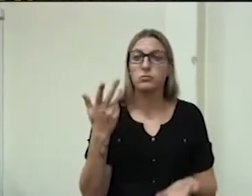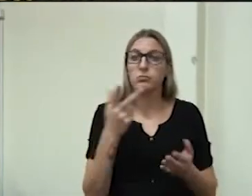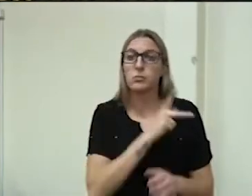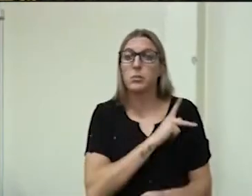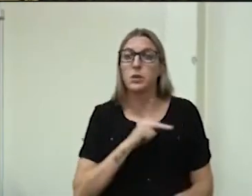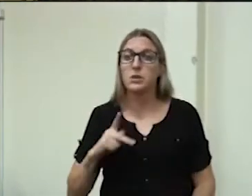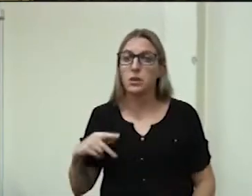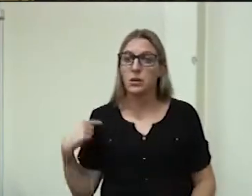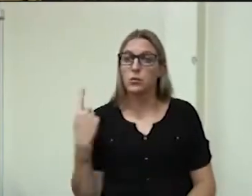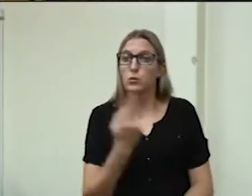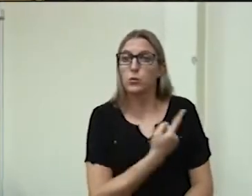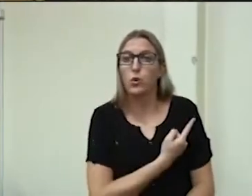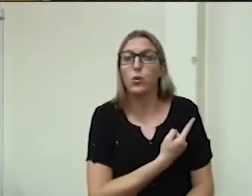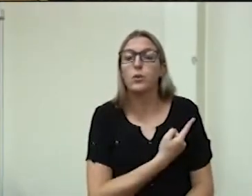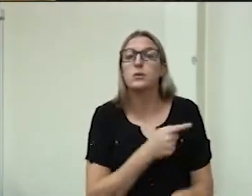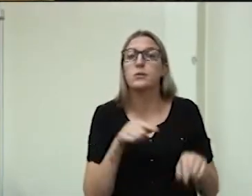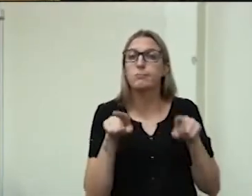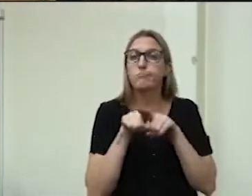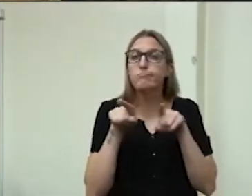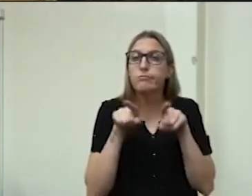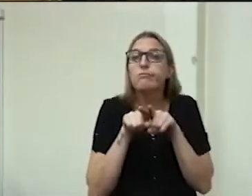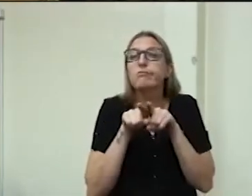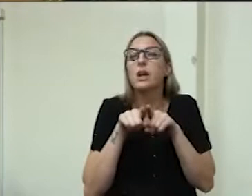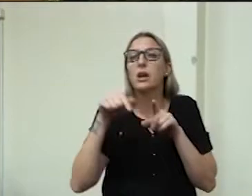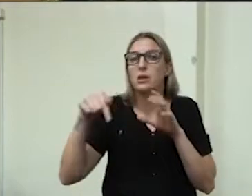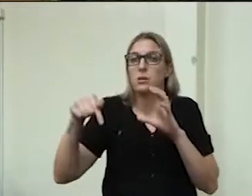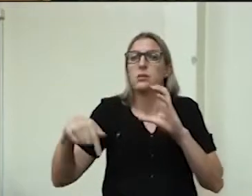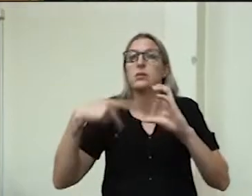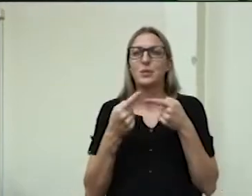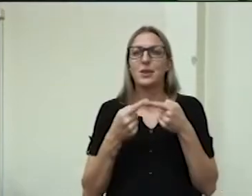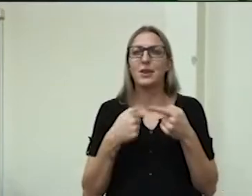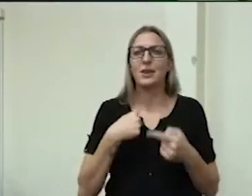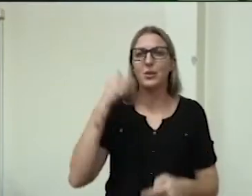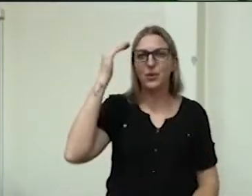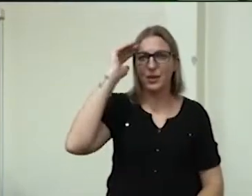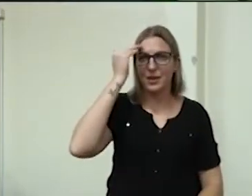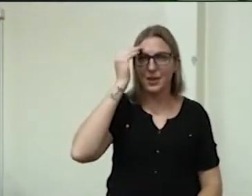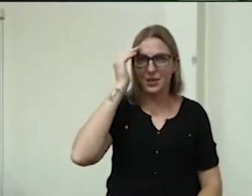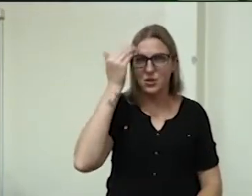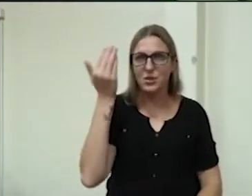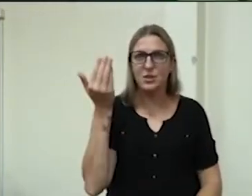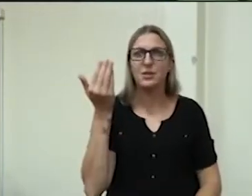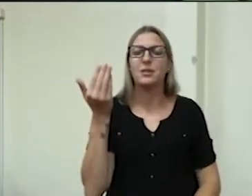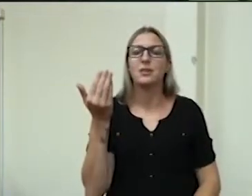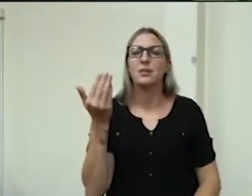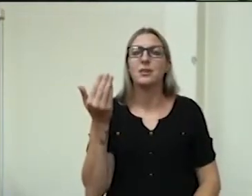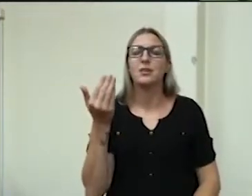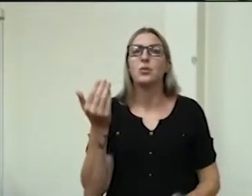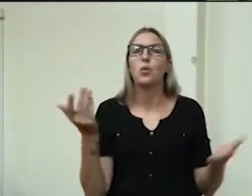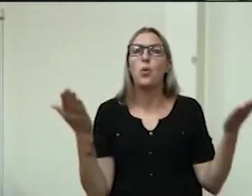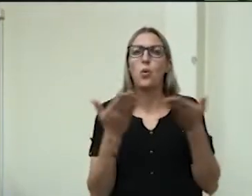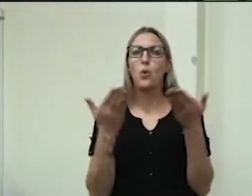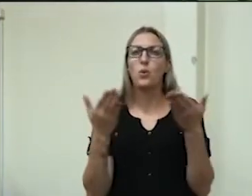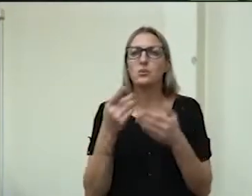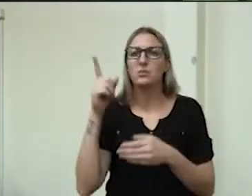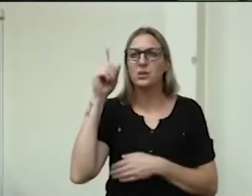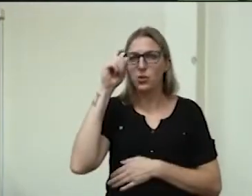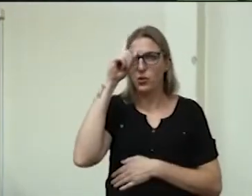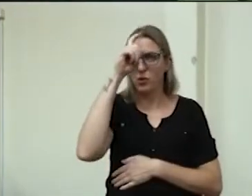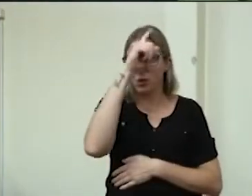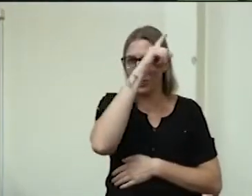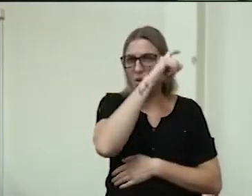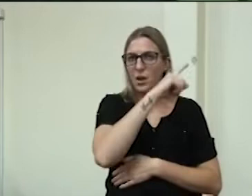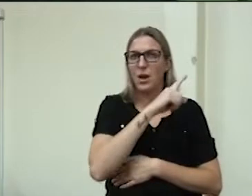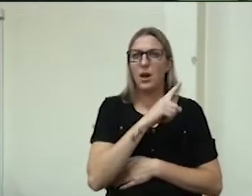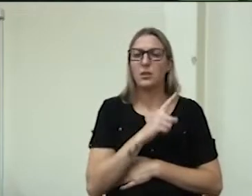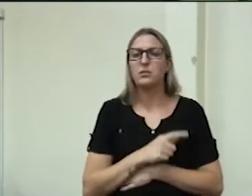isso possa também ser estendido a essa Casa Legislativa. Eu acho que hoje uma das dificuldades das quais